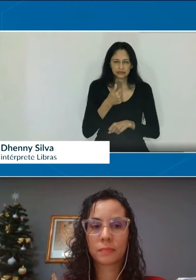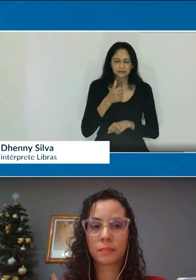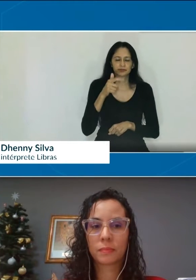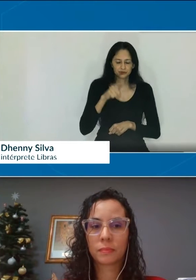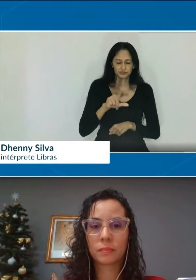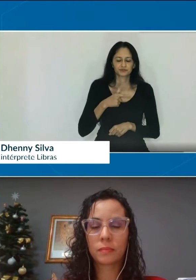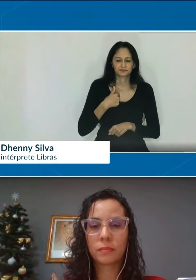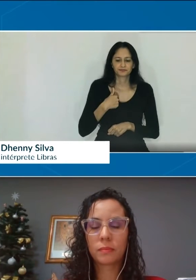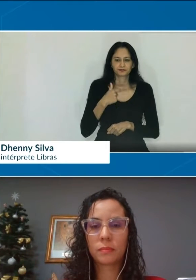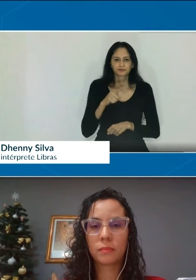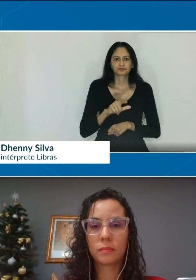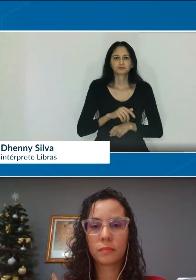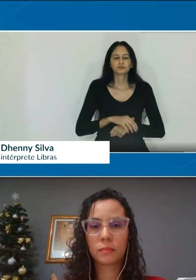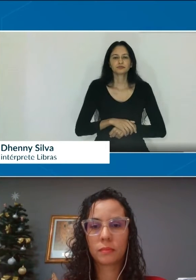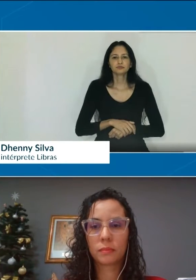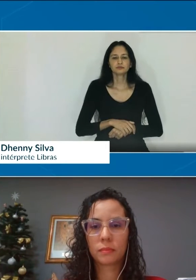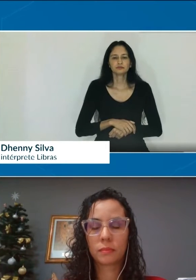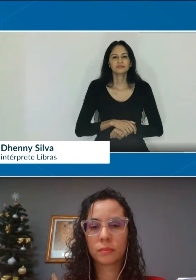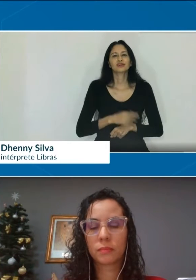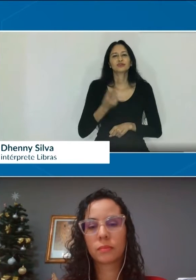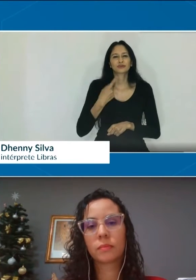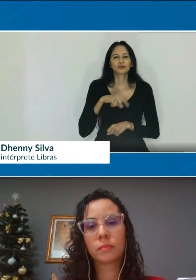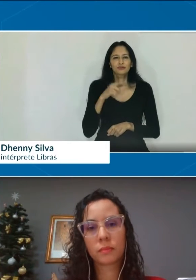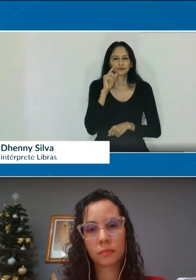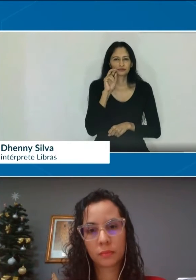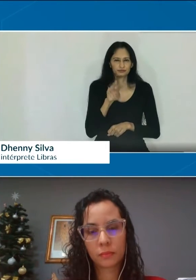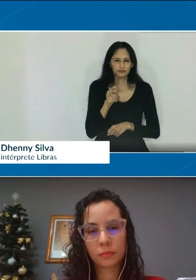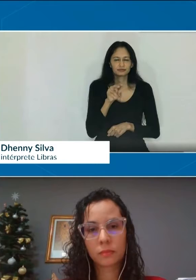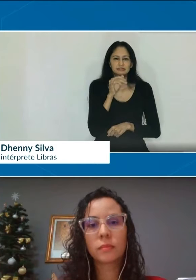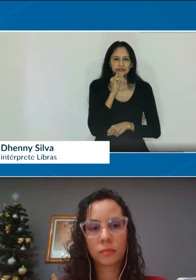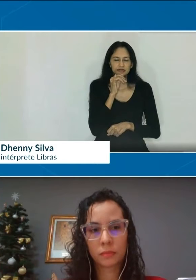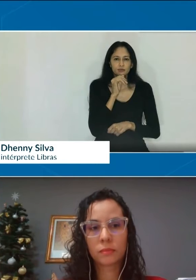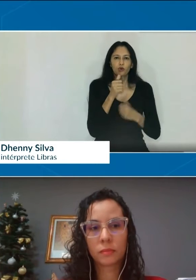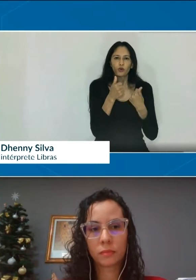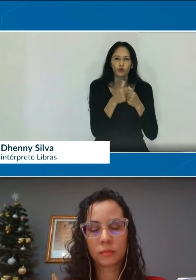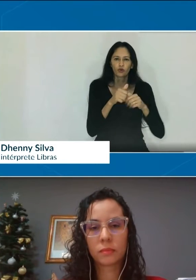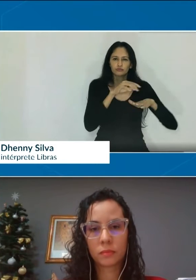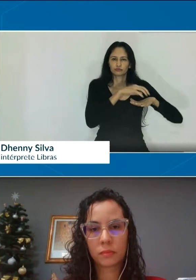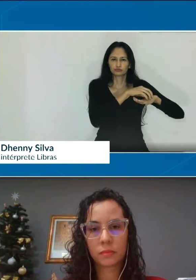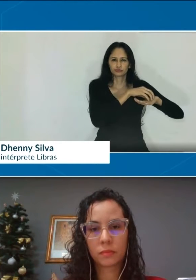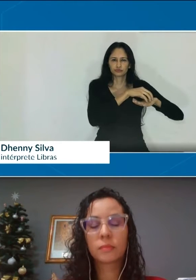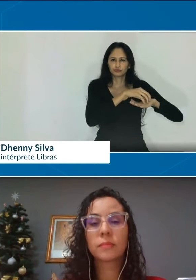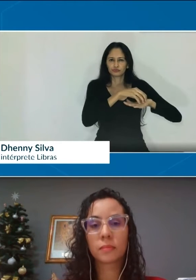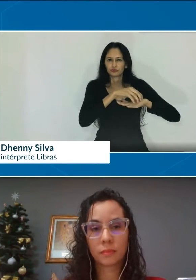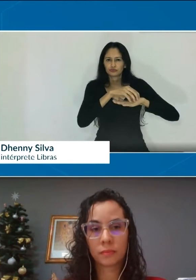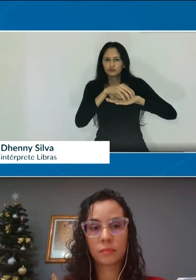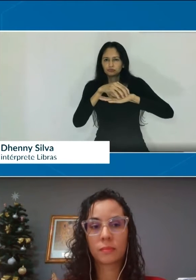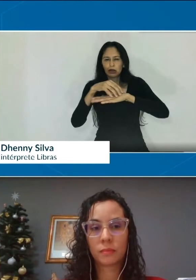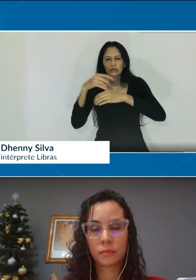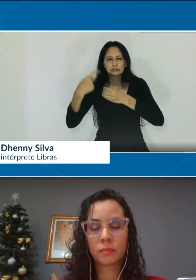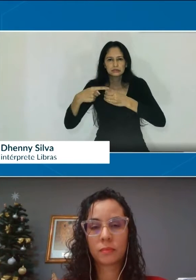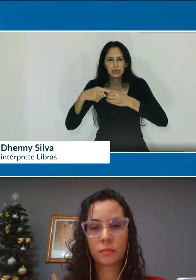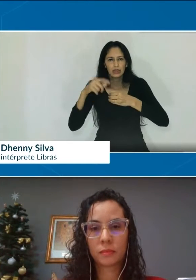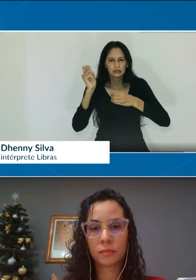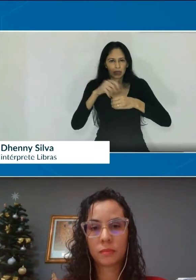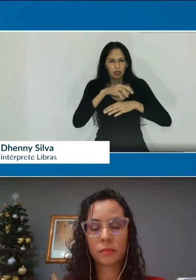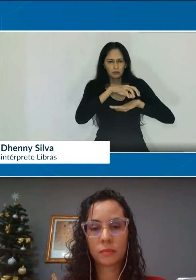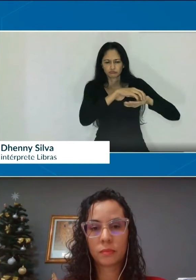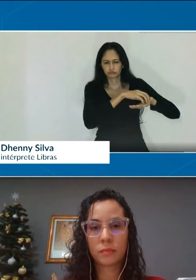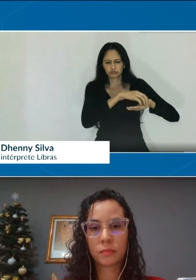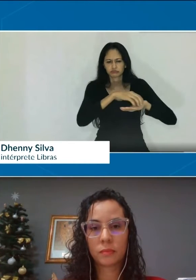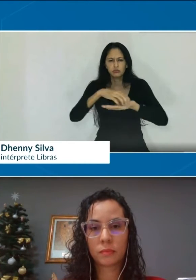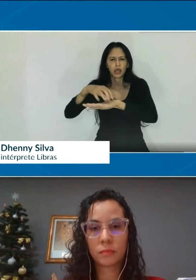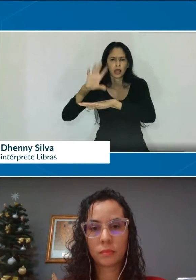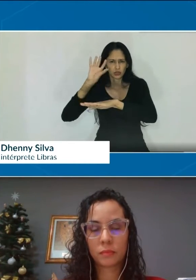repito, sim. Quando a gente vê, por exemplo, uma linha que corta a cidade como se fosse resolver o problema da mobilidade e do transporte